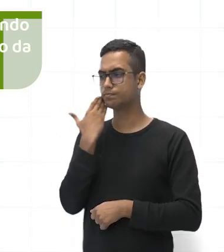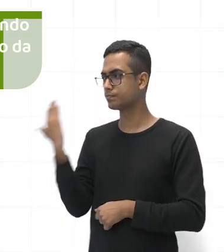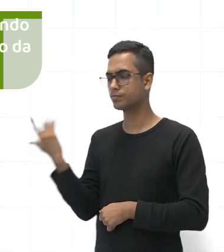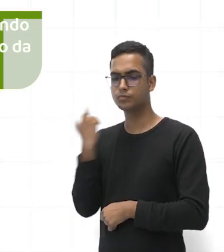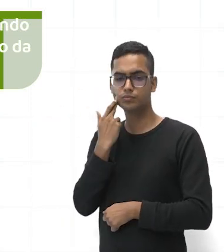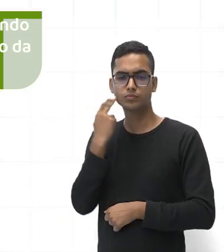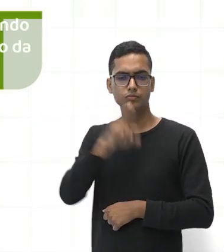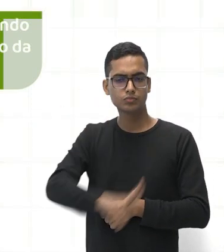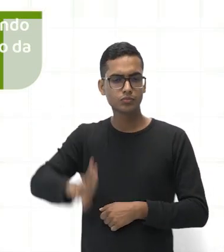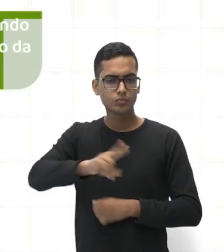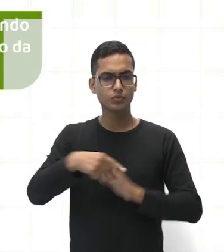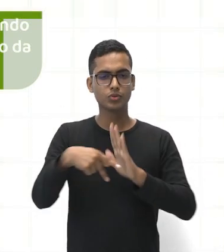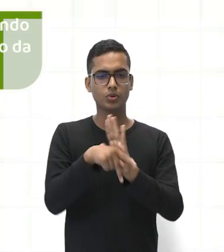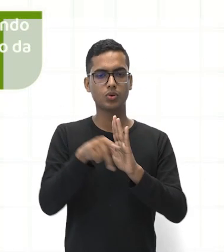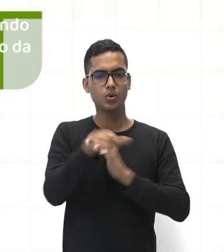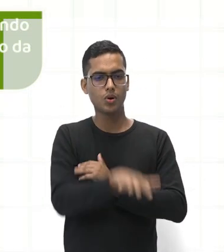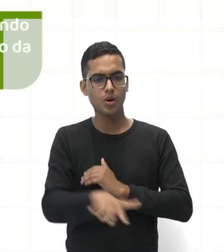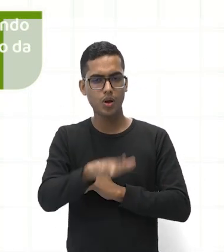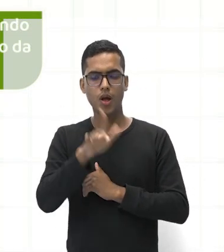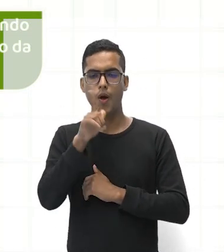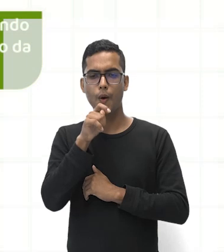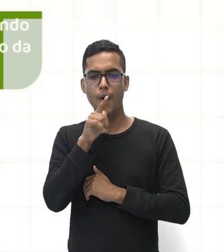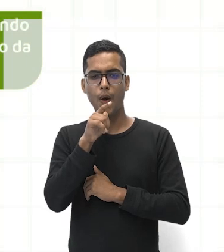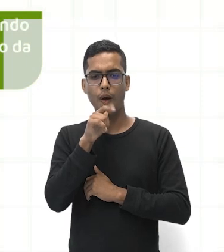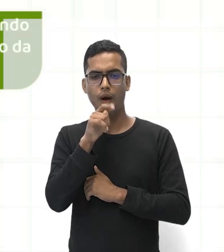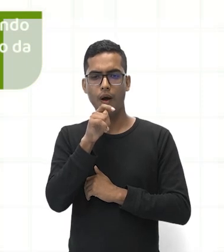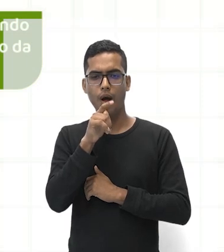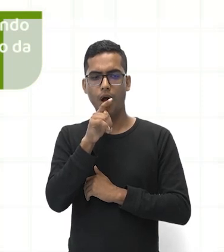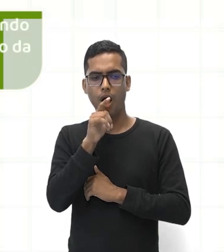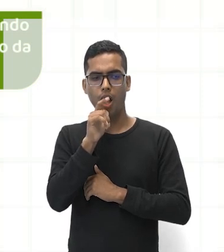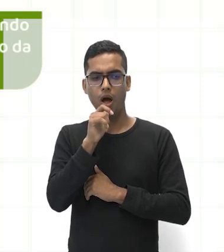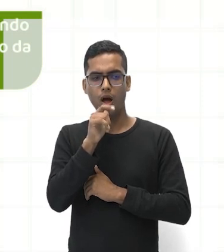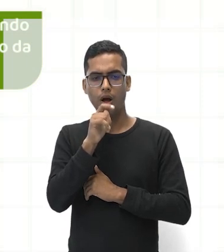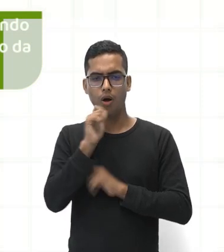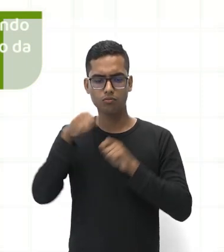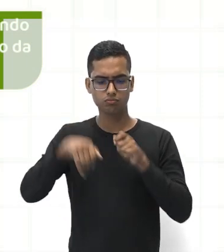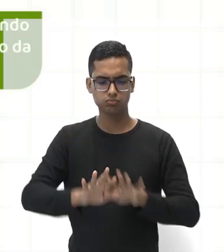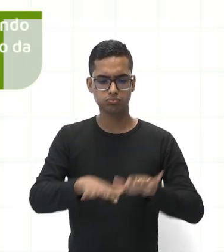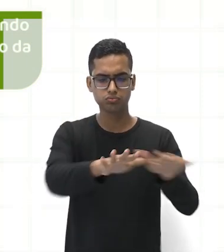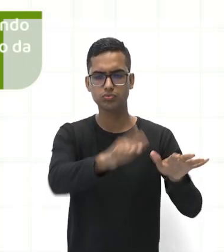geralmente na presença de água corrente.